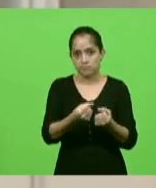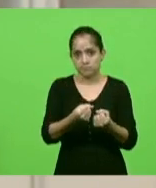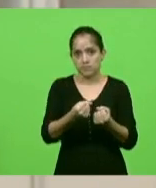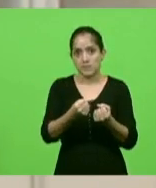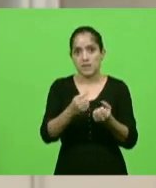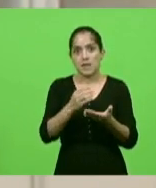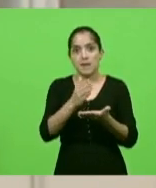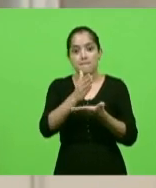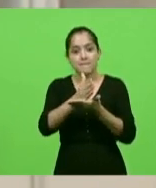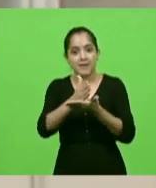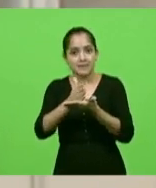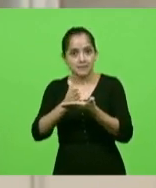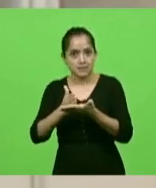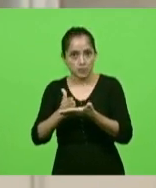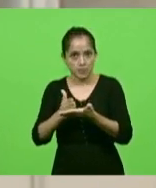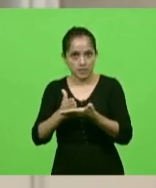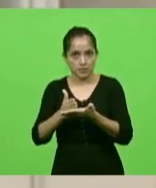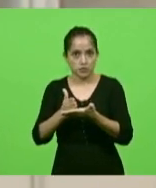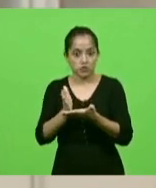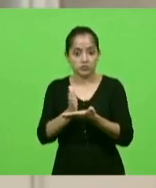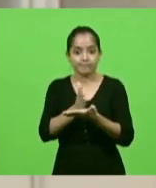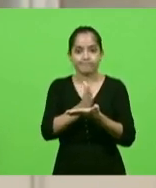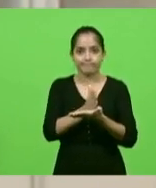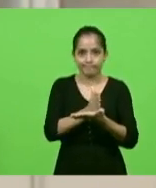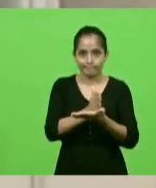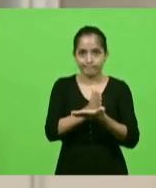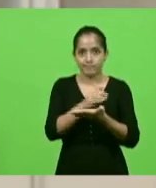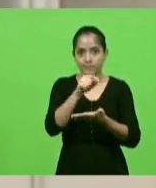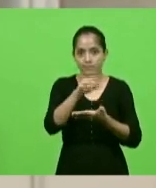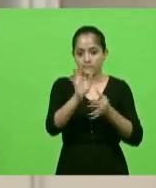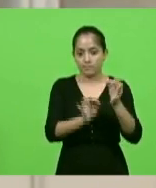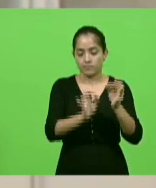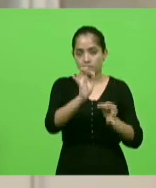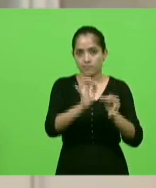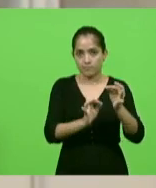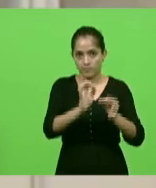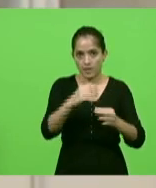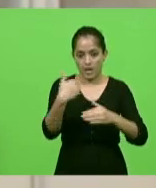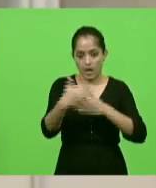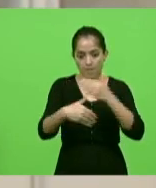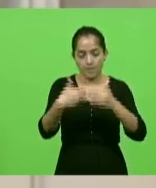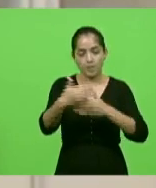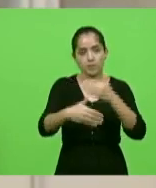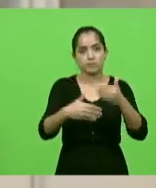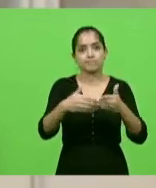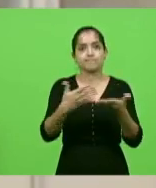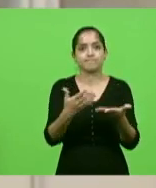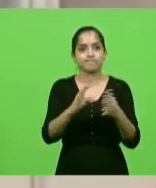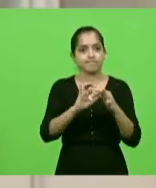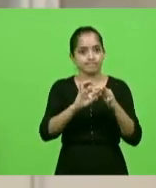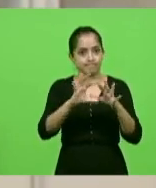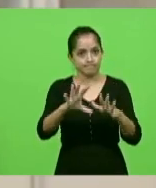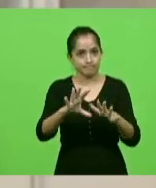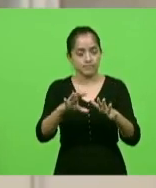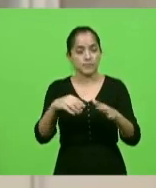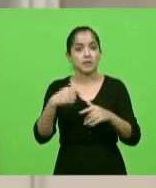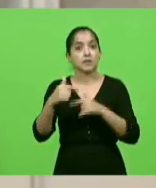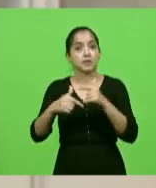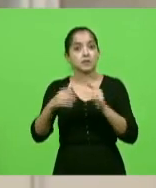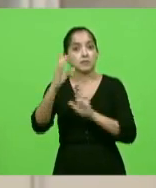parcialmente para que este órgão julgador de libere após o devido processo legal eo exercício